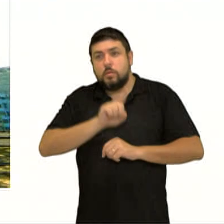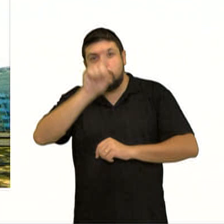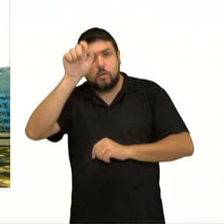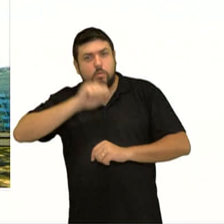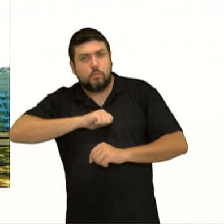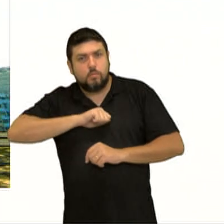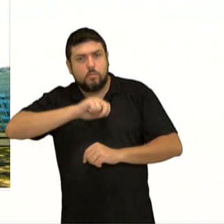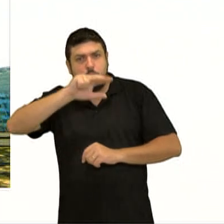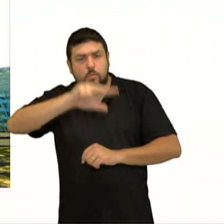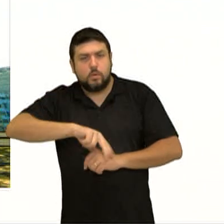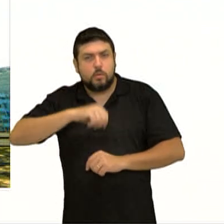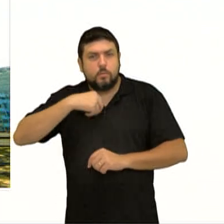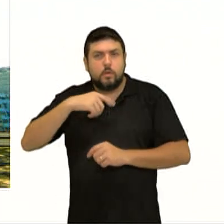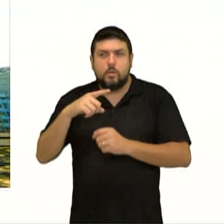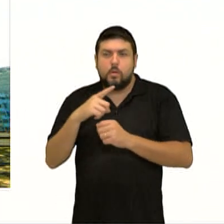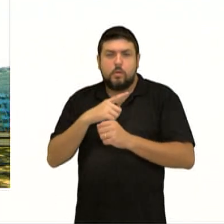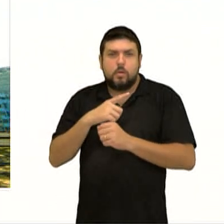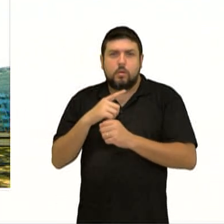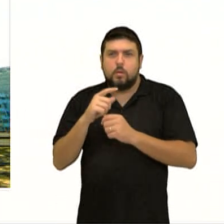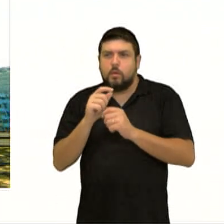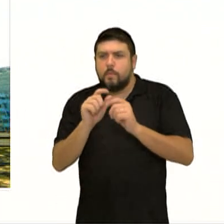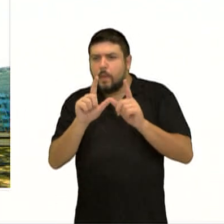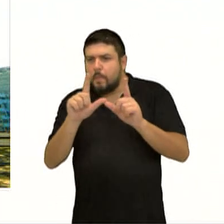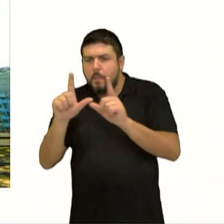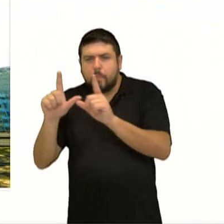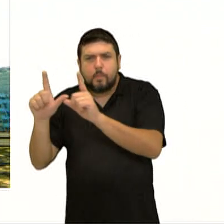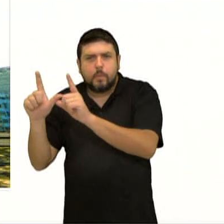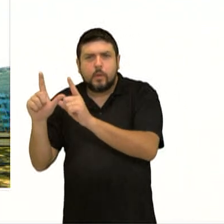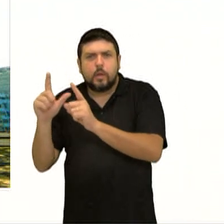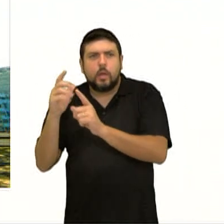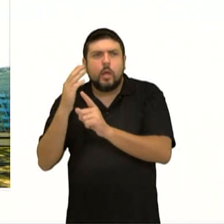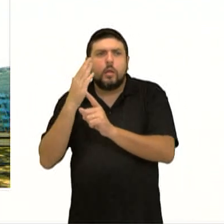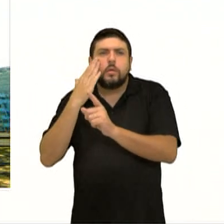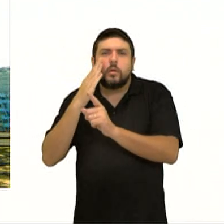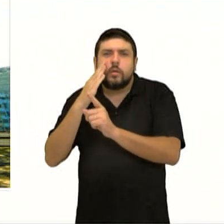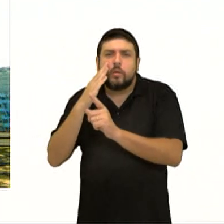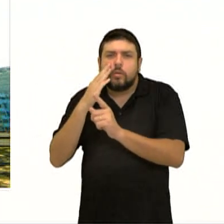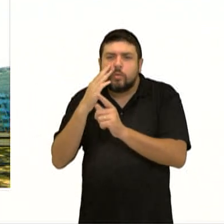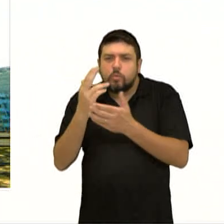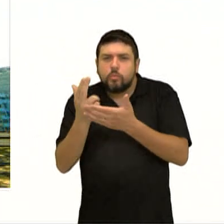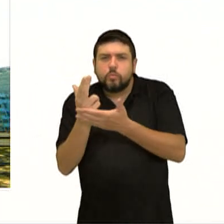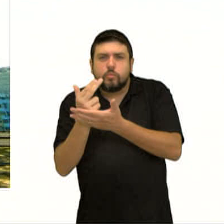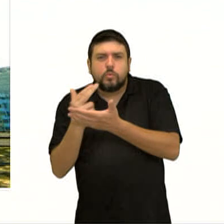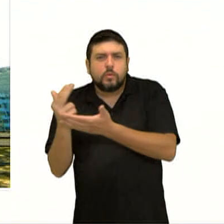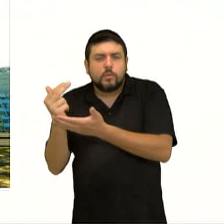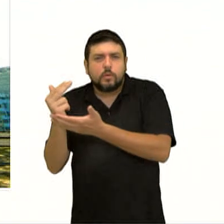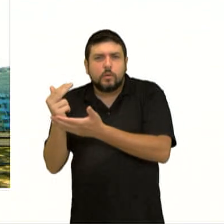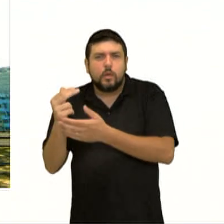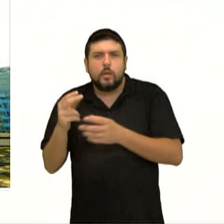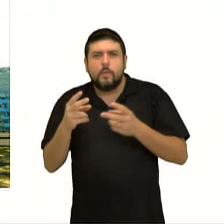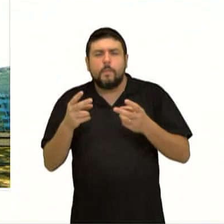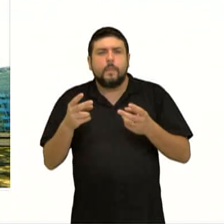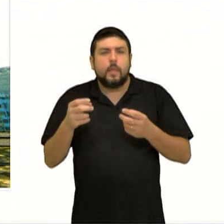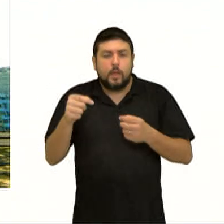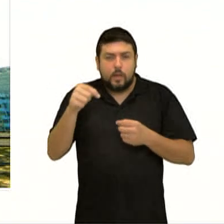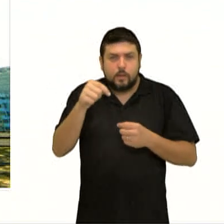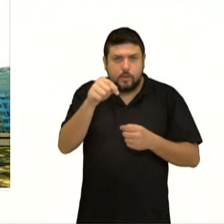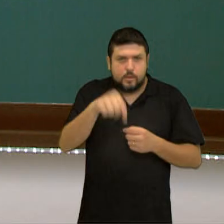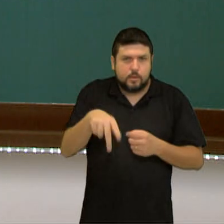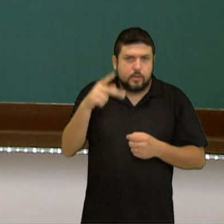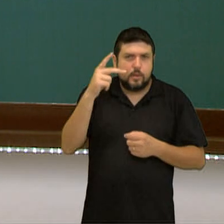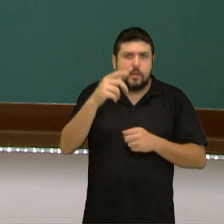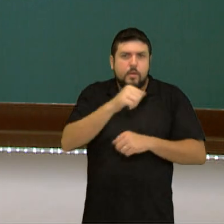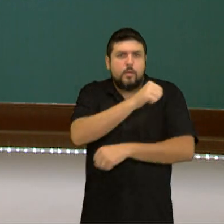ser característica, a Igreja da Penha, no Rio de Janeiro tem, tudo, vale a pena ver que ela diminui aquele excesso